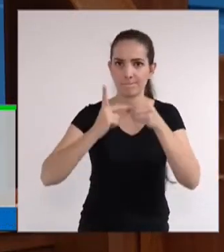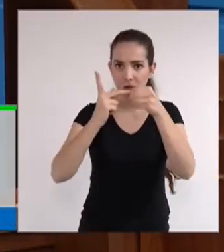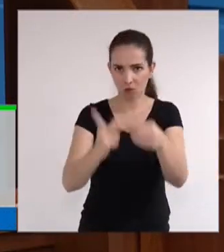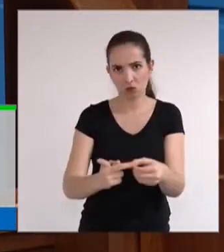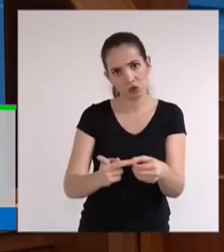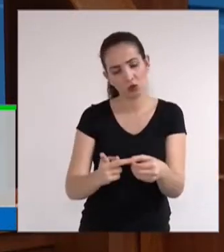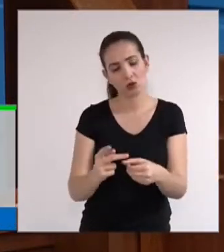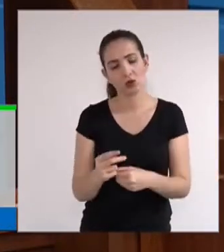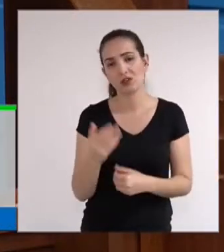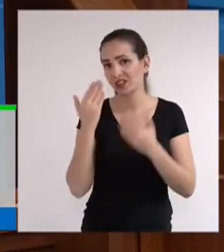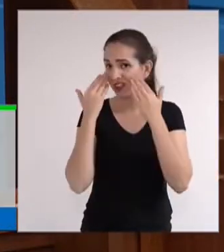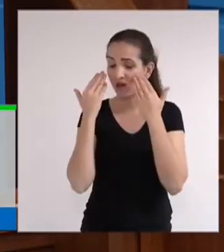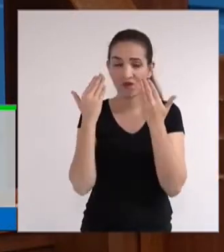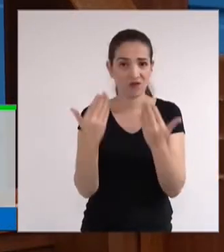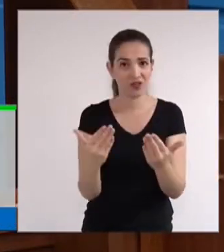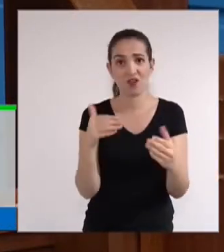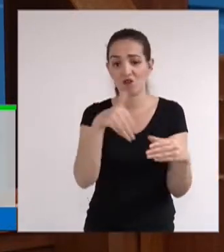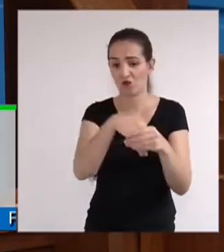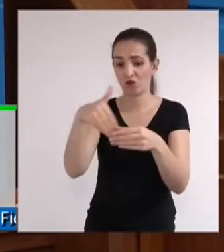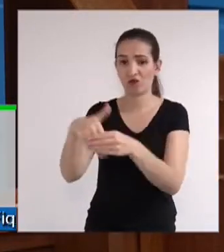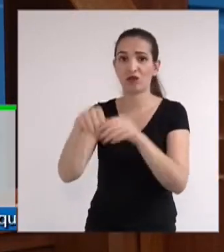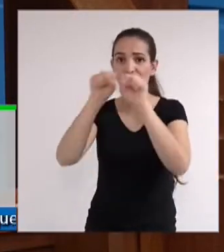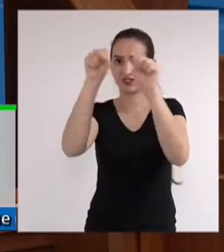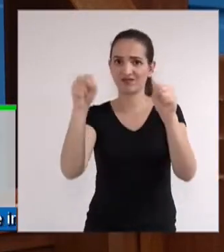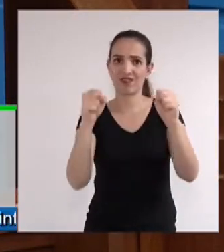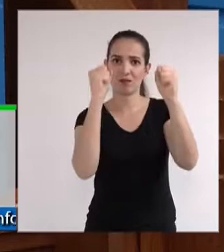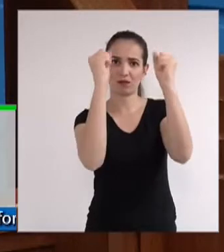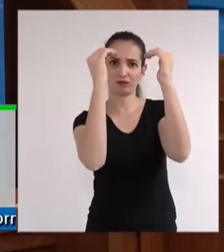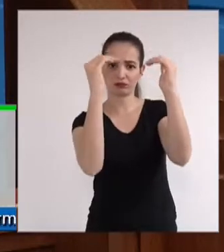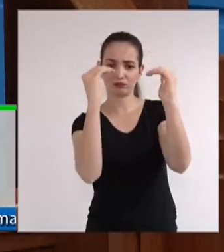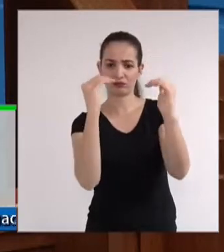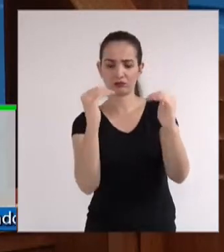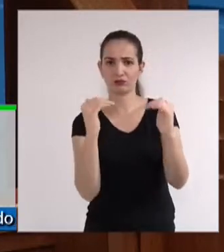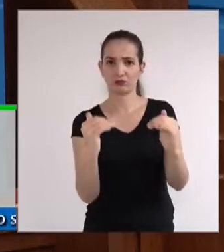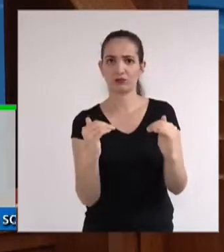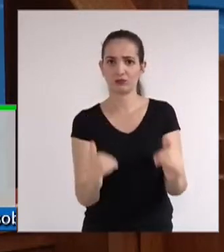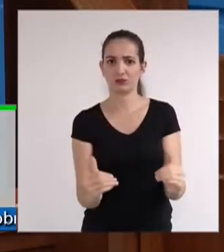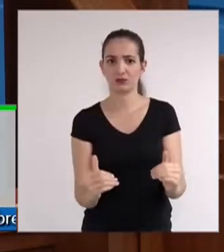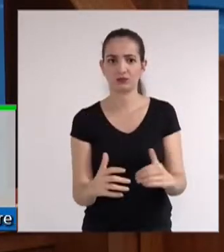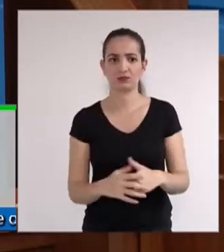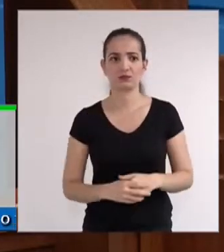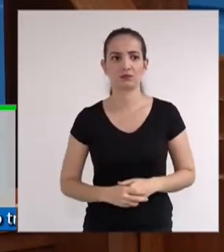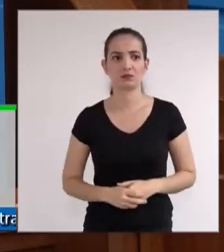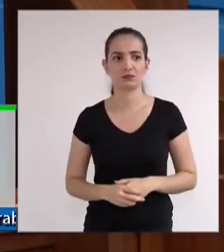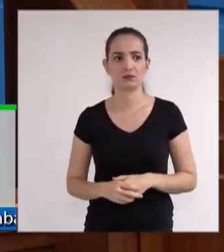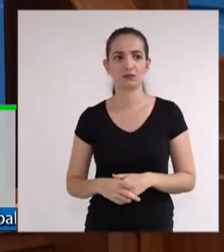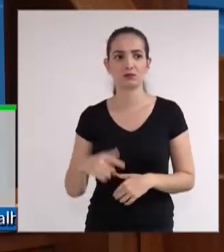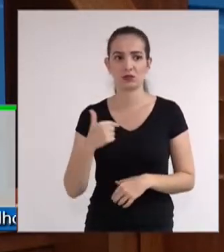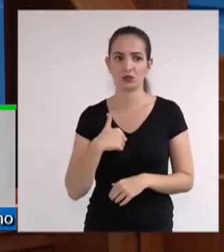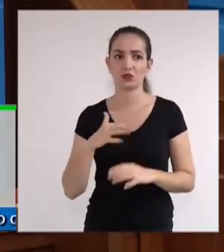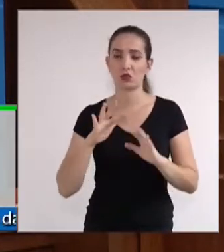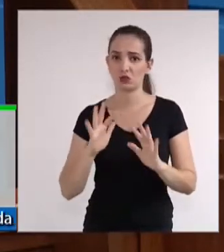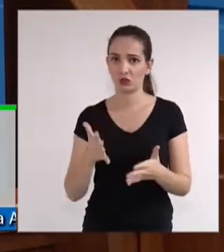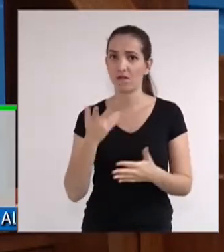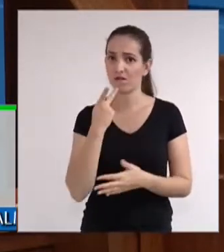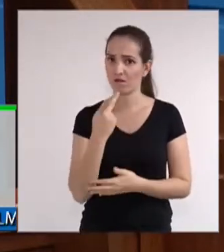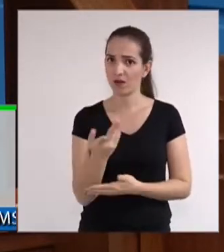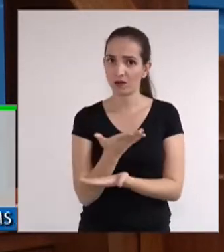escrutínio no modelo do sistema eletrônico de votação. E eu já adianto aos